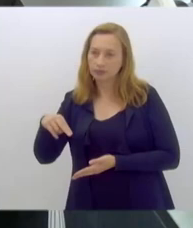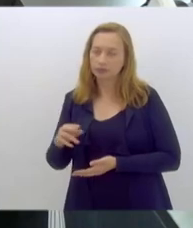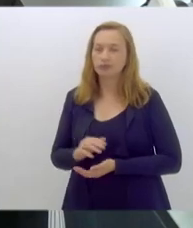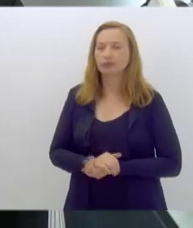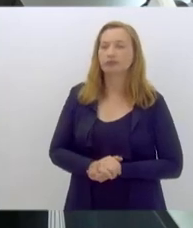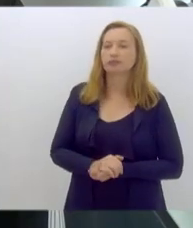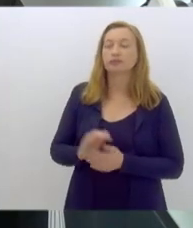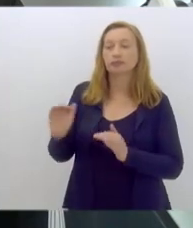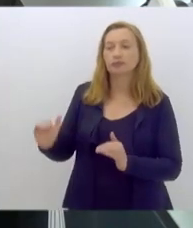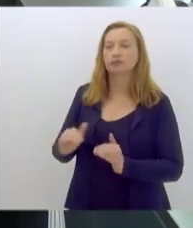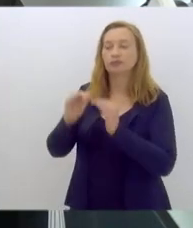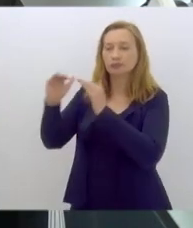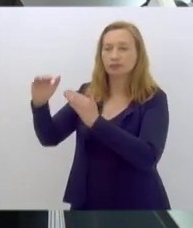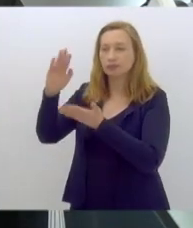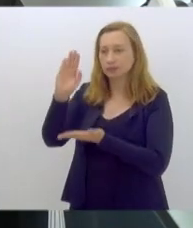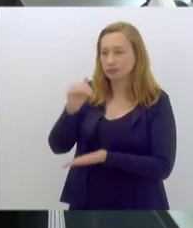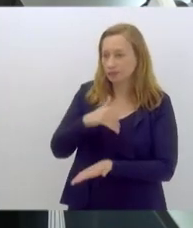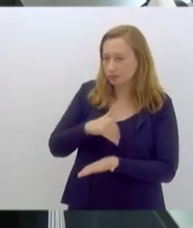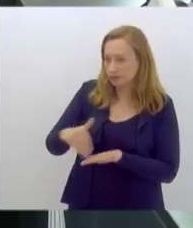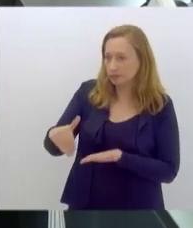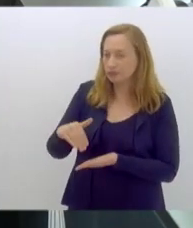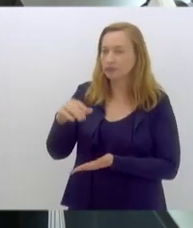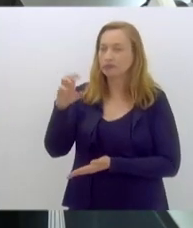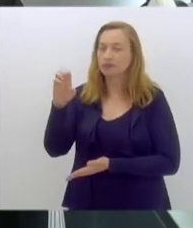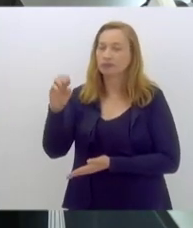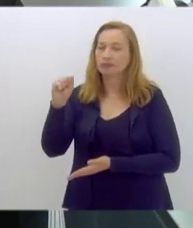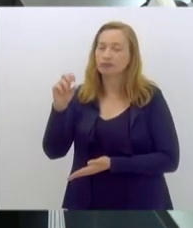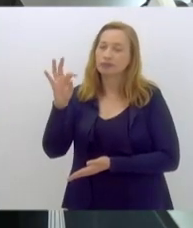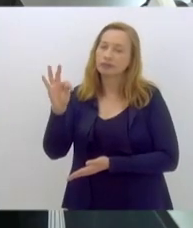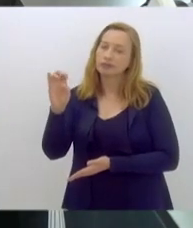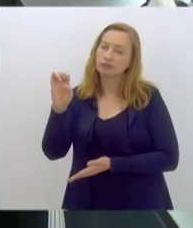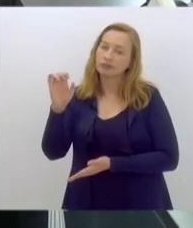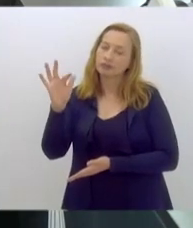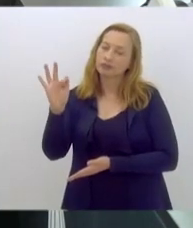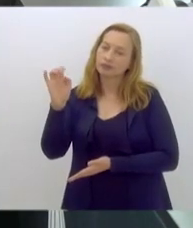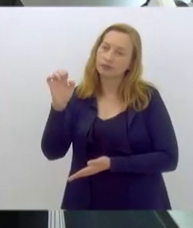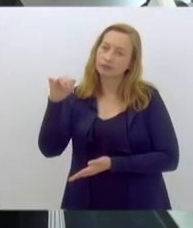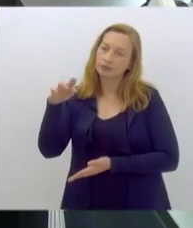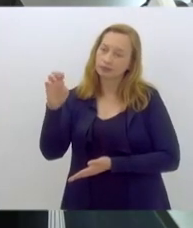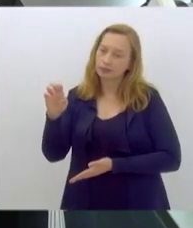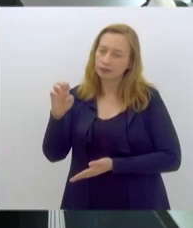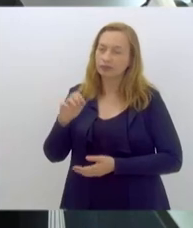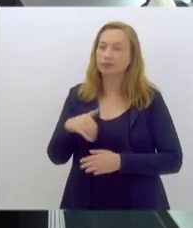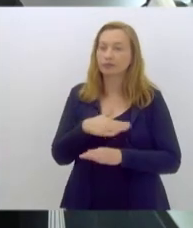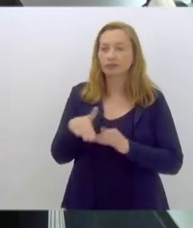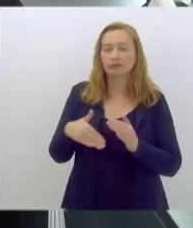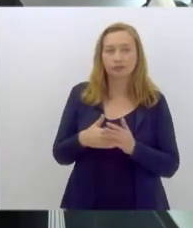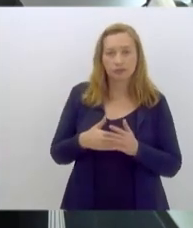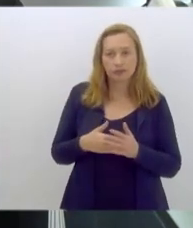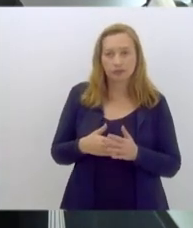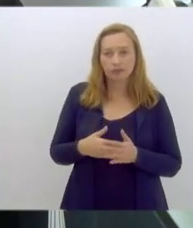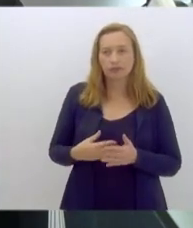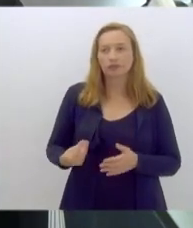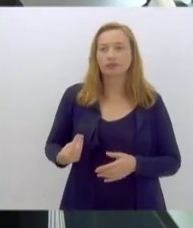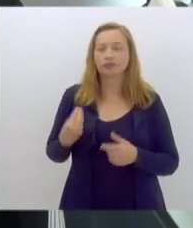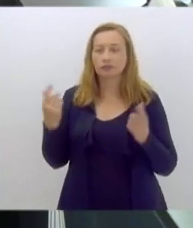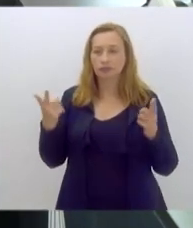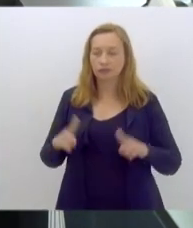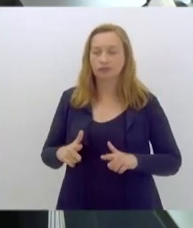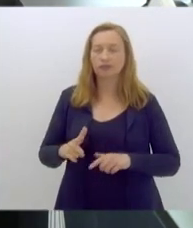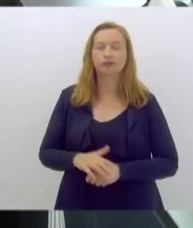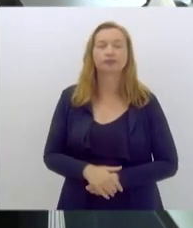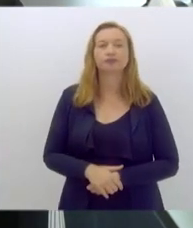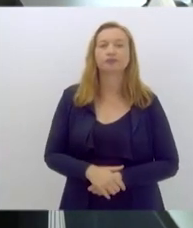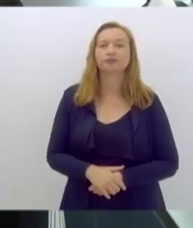secretária Stephanie da Silva senhoras e senhores aqui presentes